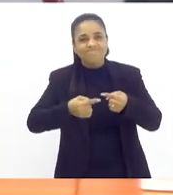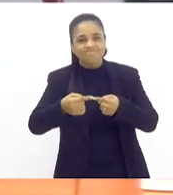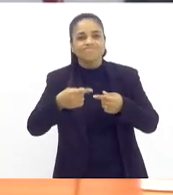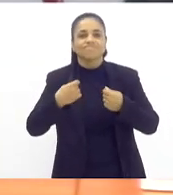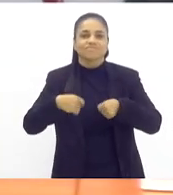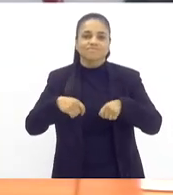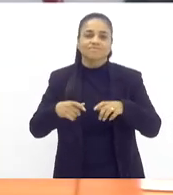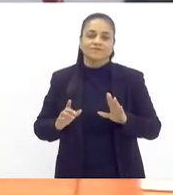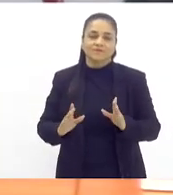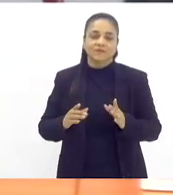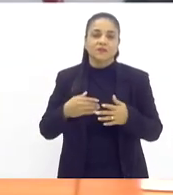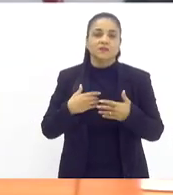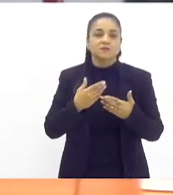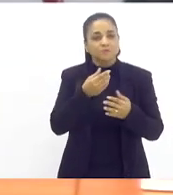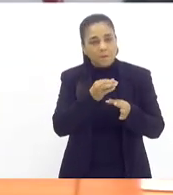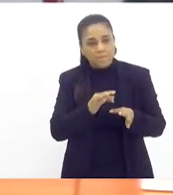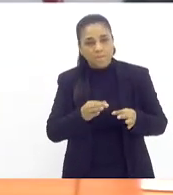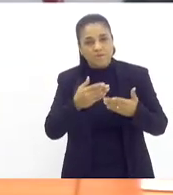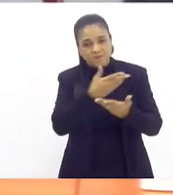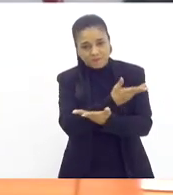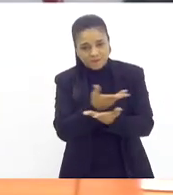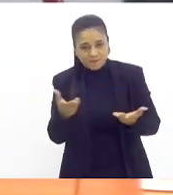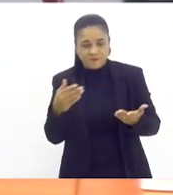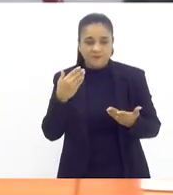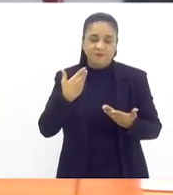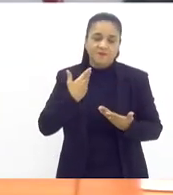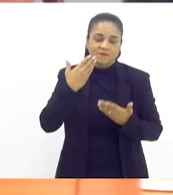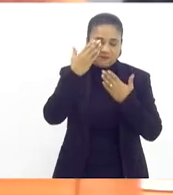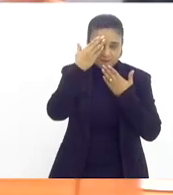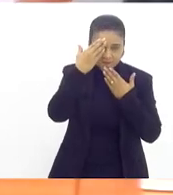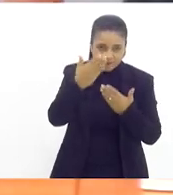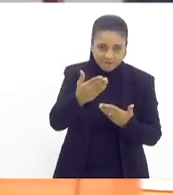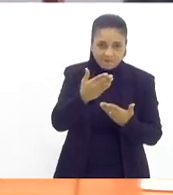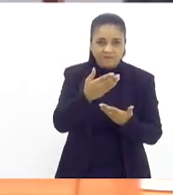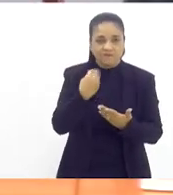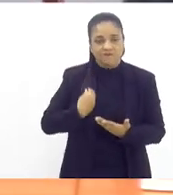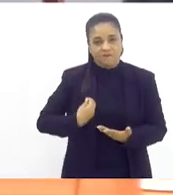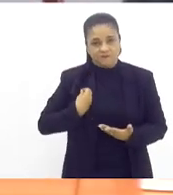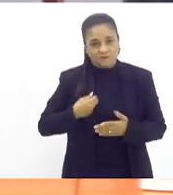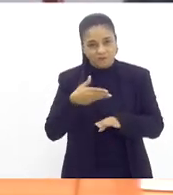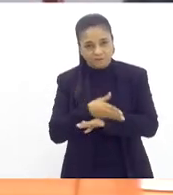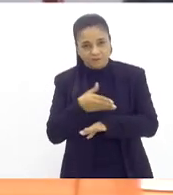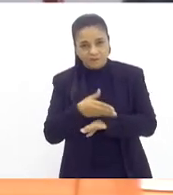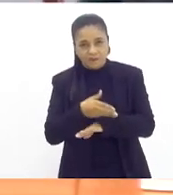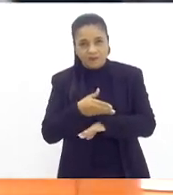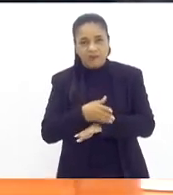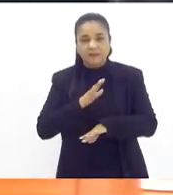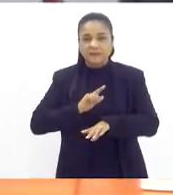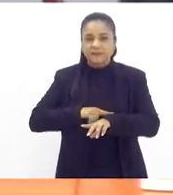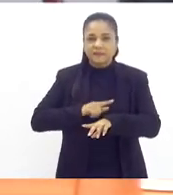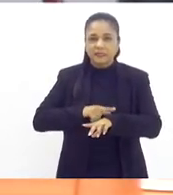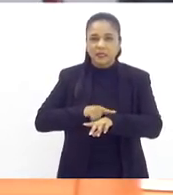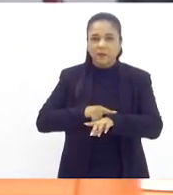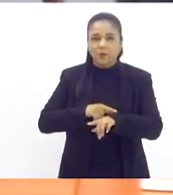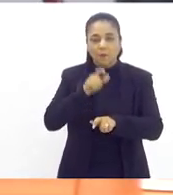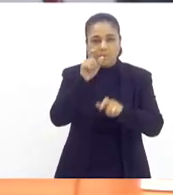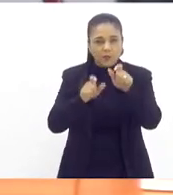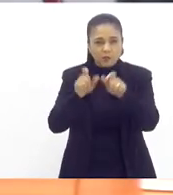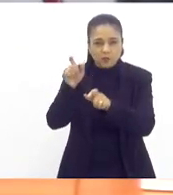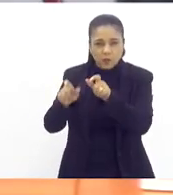delongas, agradecendo a presença de todos, e queria também o máximo de tempo que a gente pudesse, as pessoas